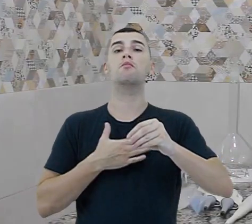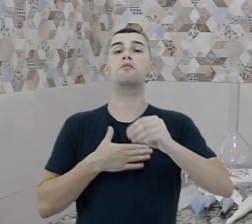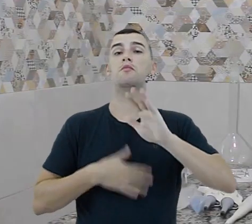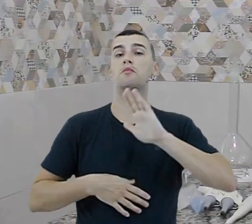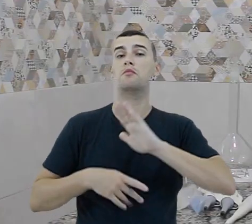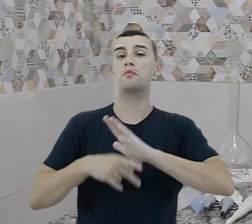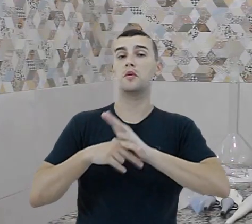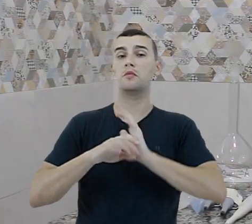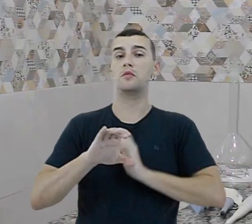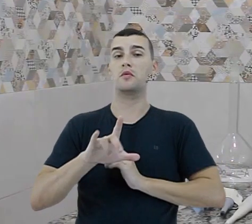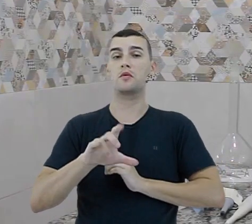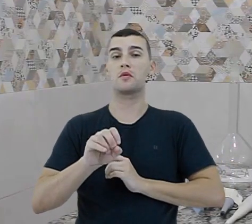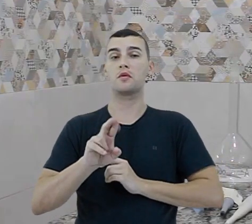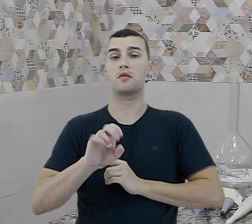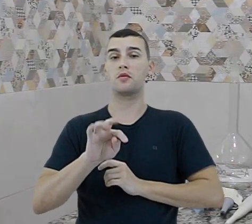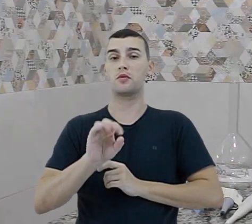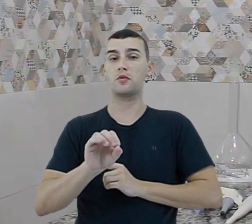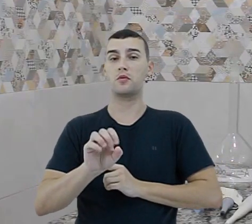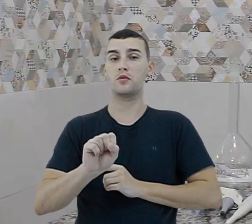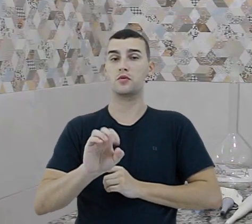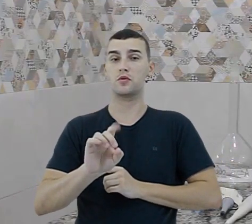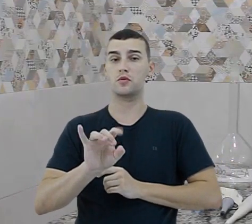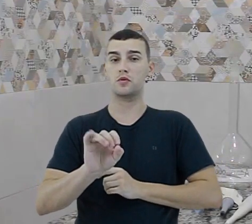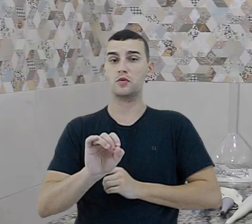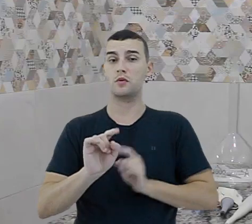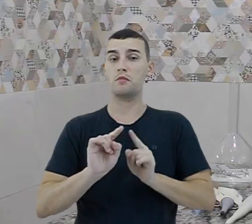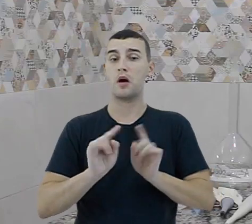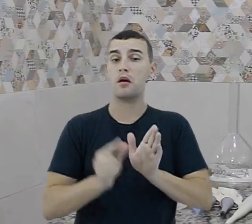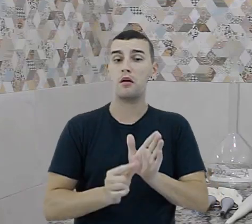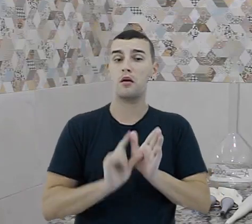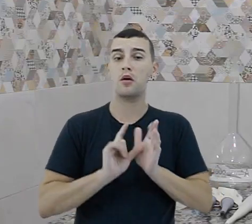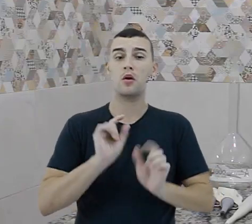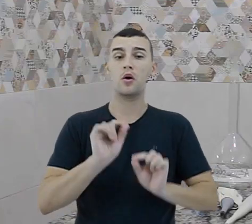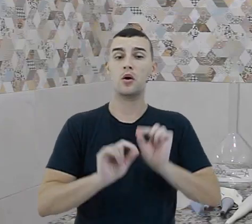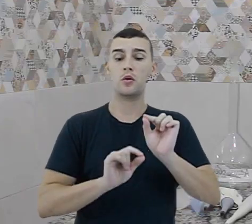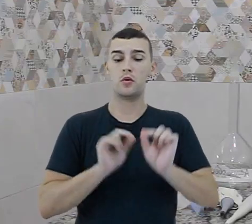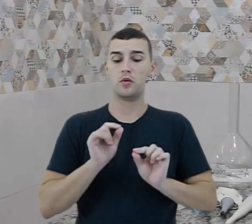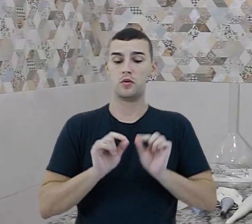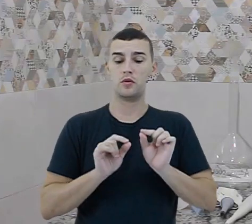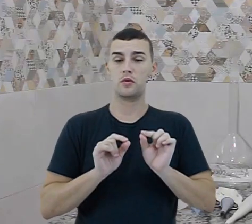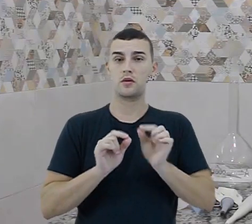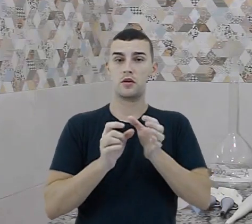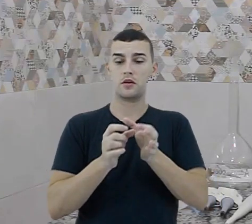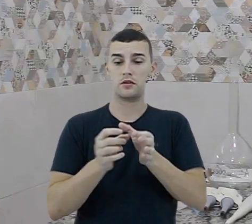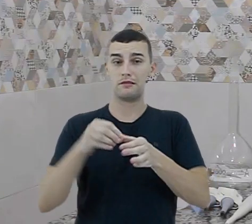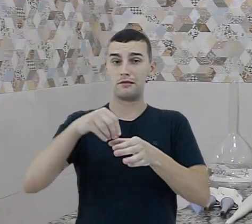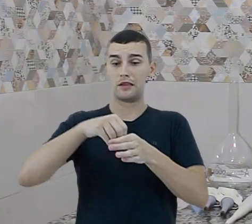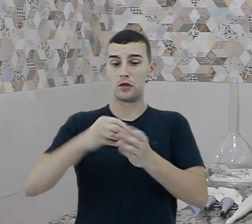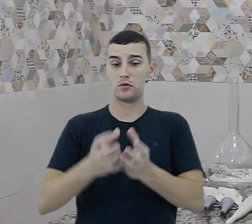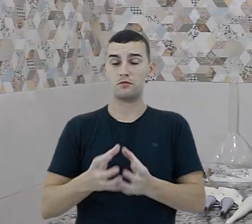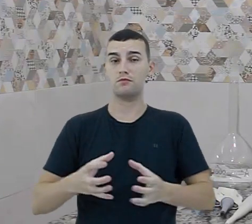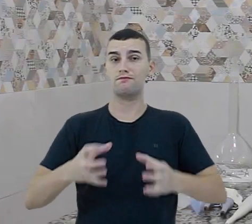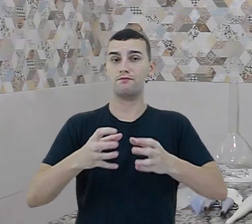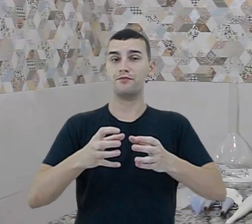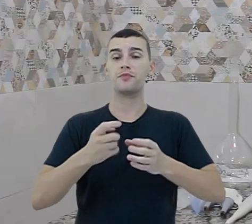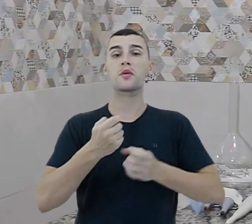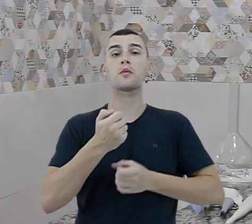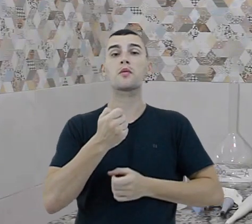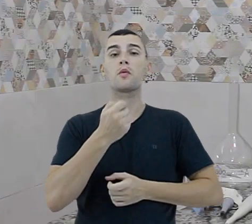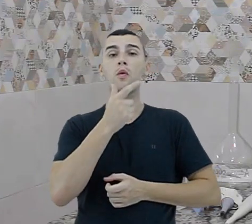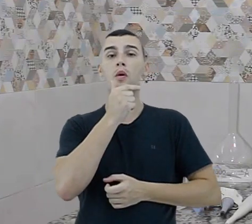o meu cloreto de sódio. Só que antes disso, eu vou colocar um pouquinho de água nesse